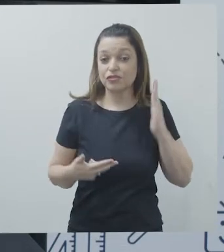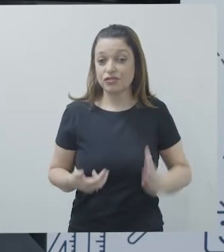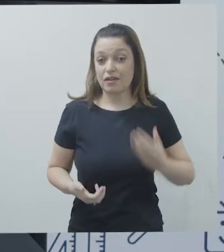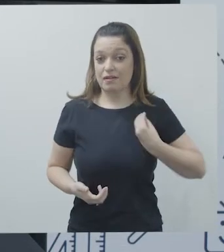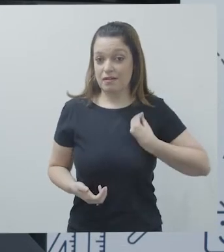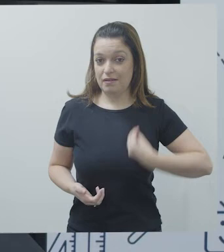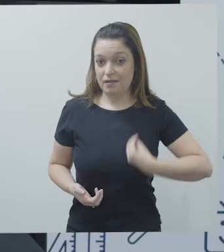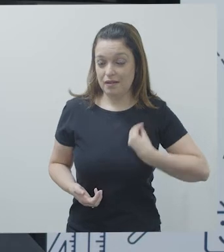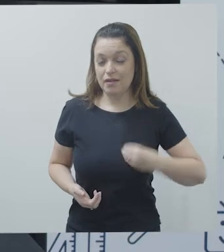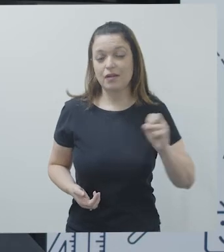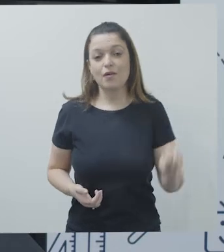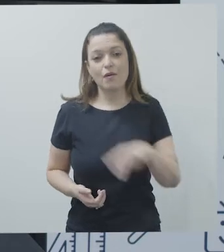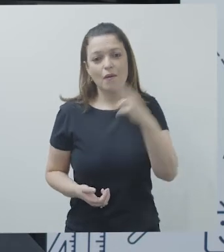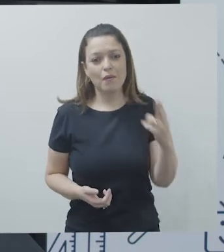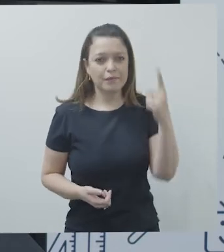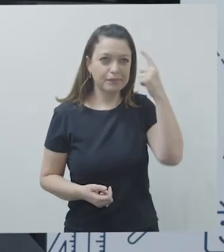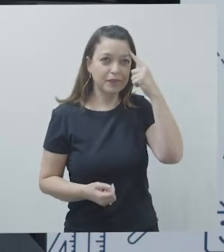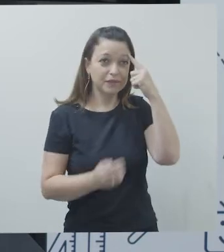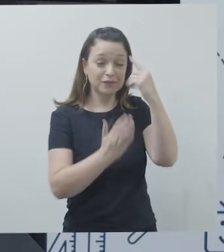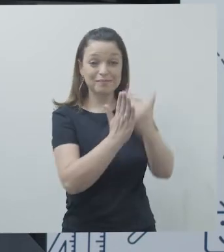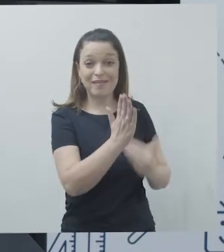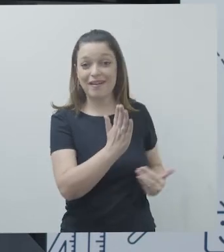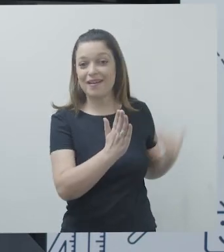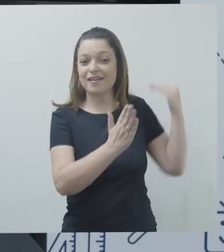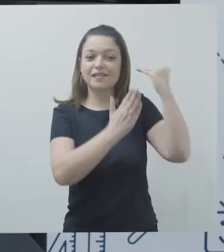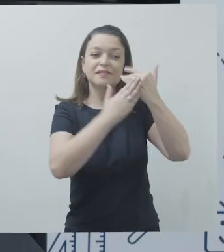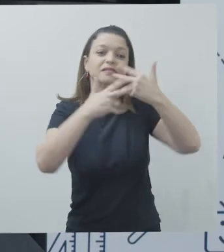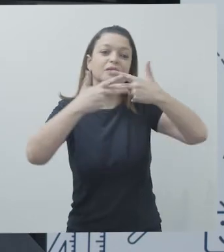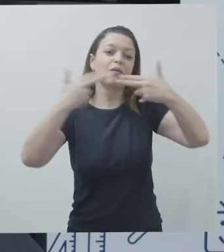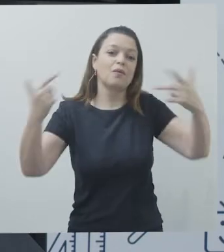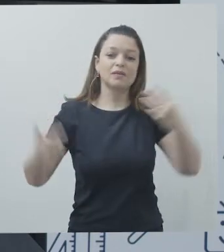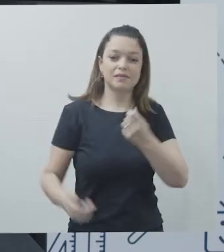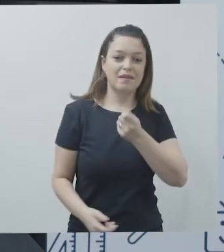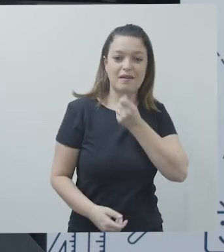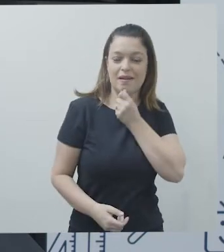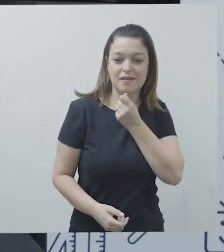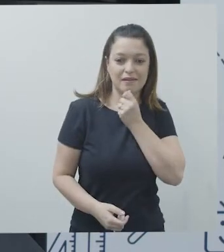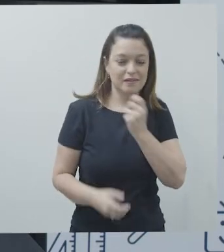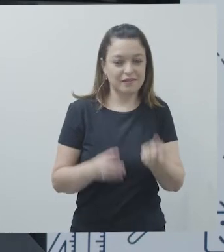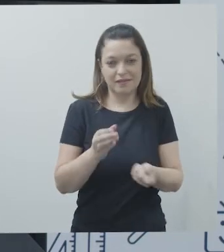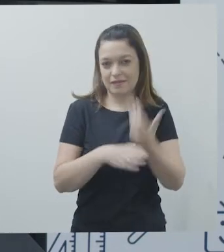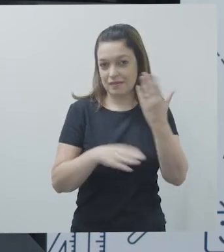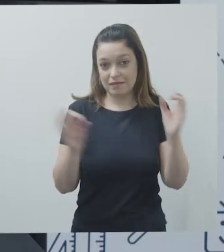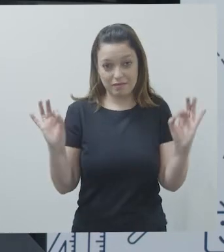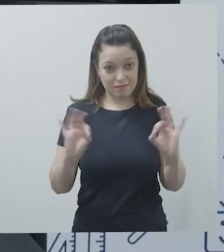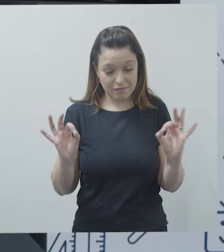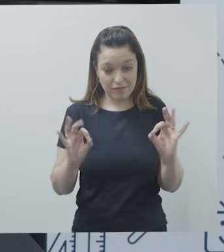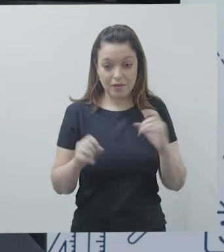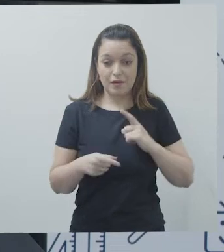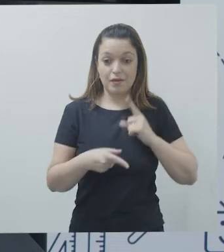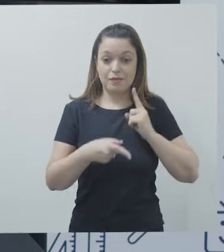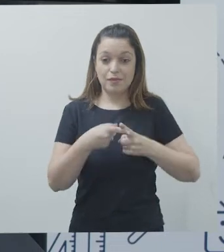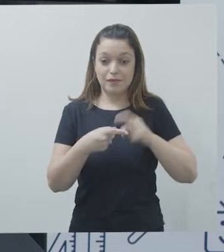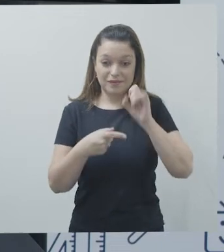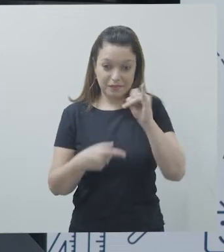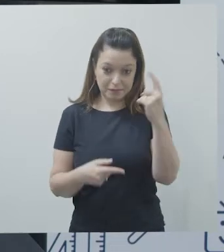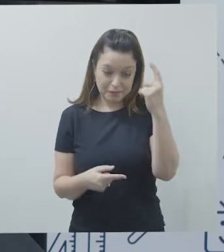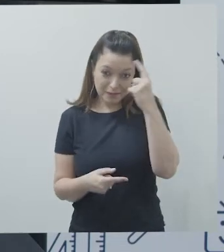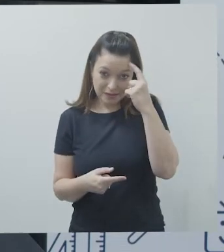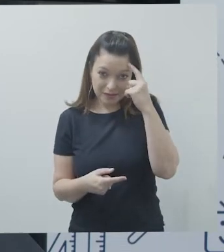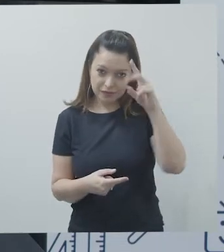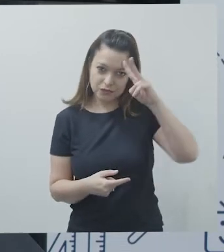pensou muito além em algo que ainda não existe? Porque se a gente for pensar ali na nossa história,